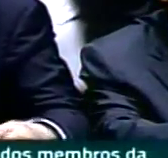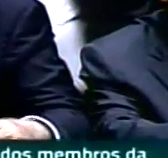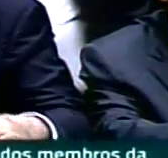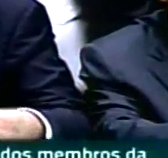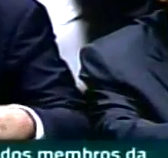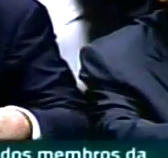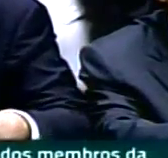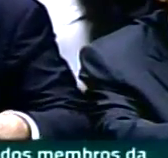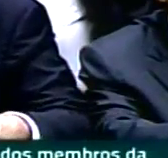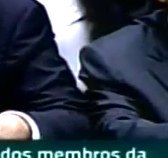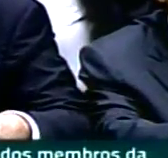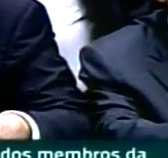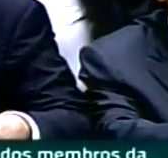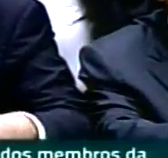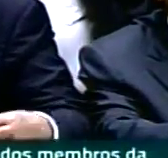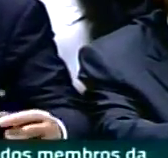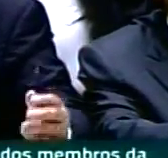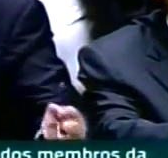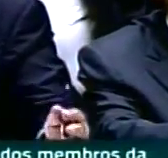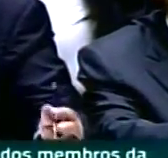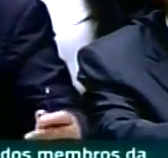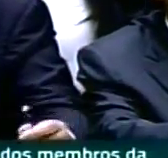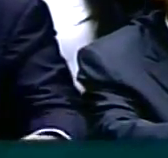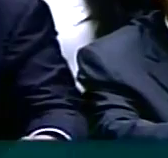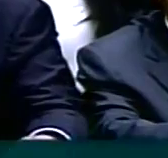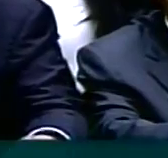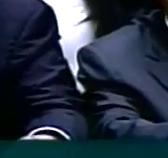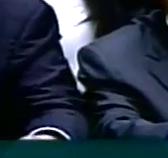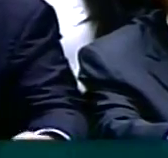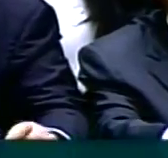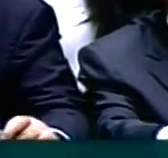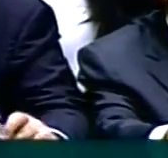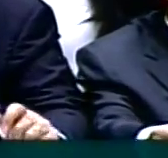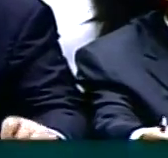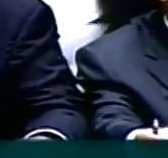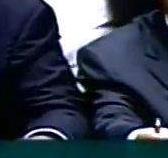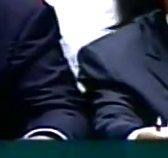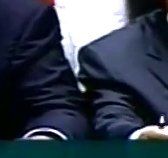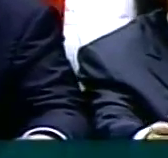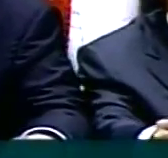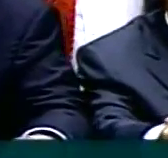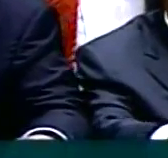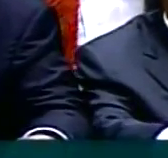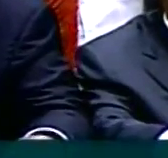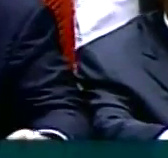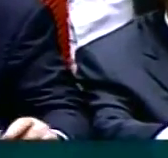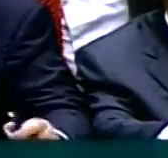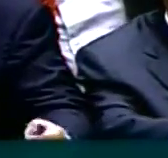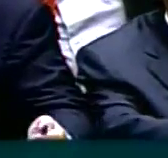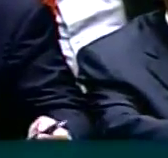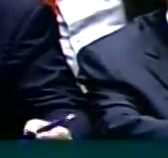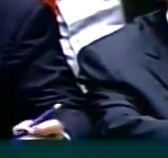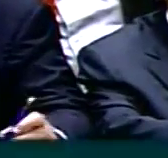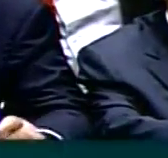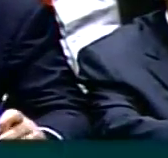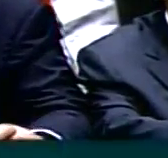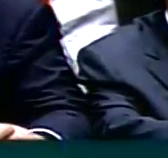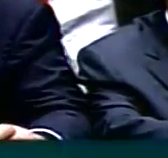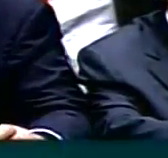E é a mesma ordem que as senhoras e senhores deputados encontrarão na tela de